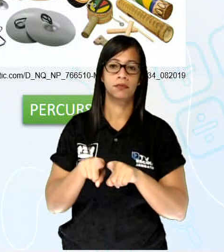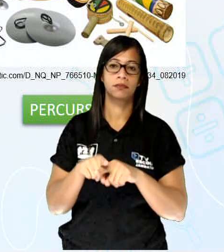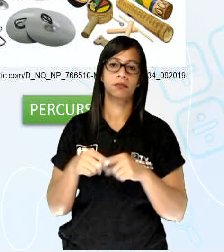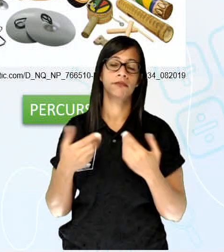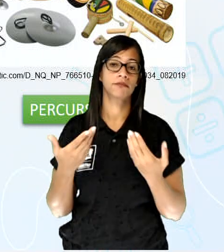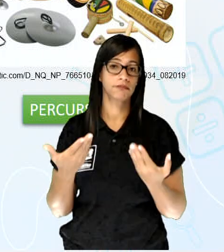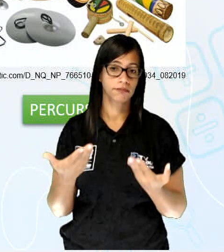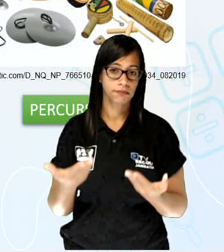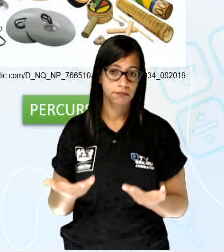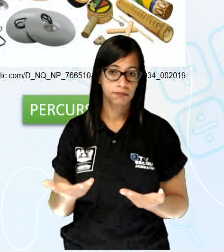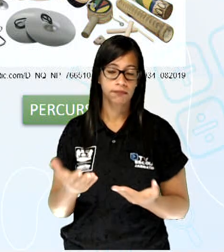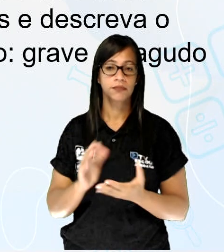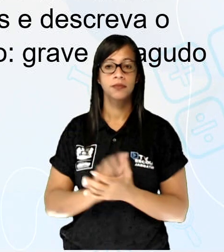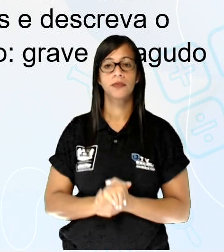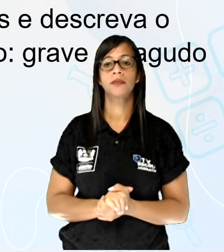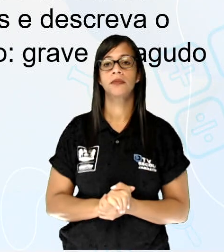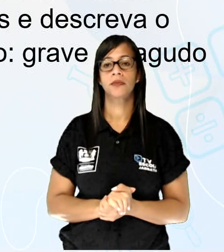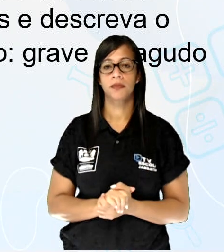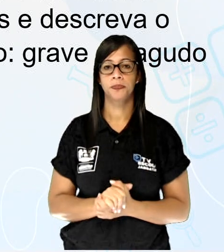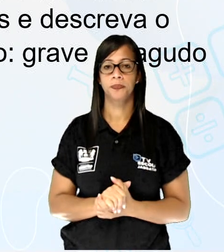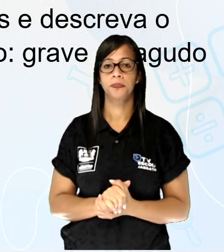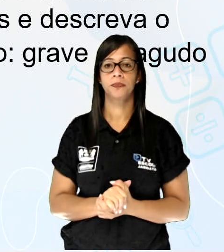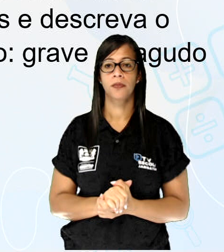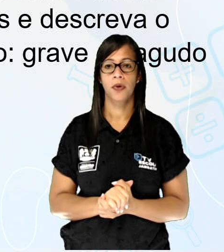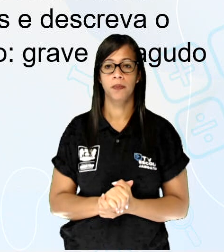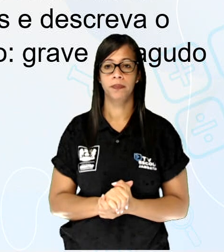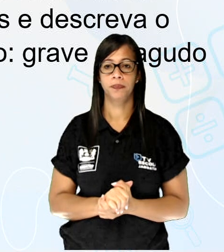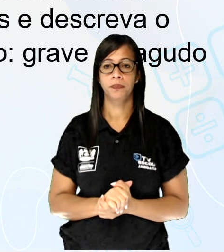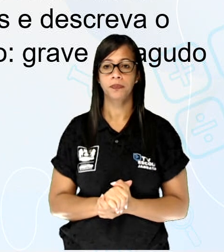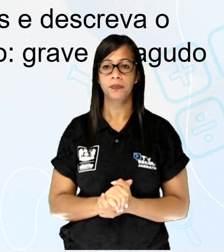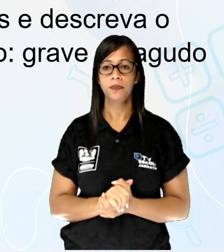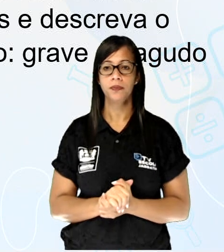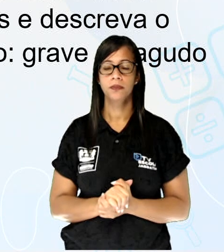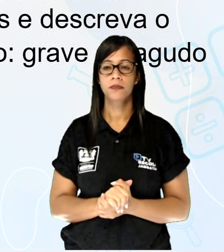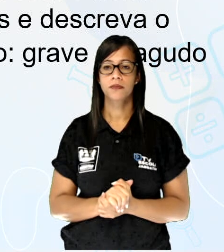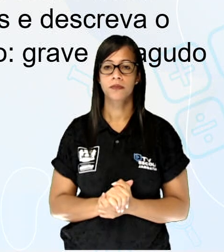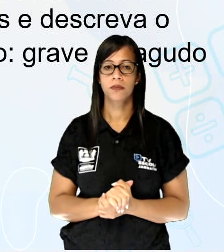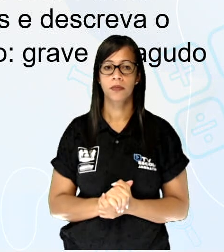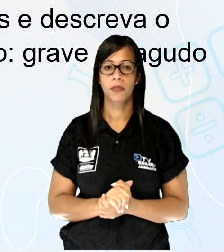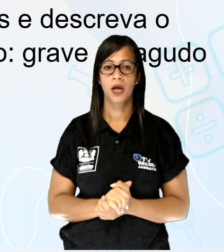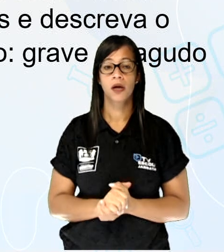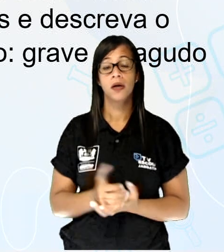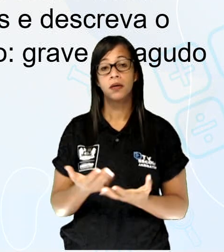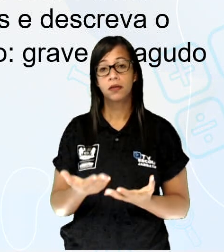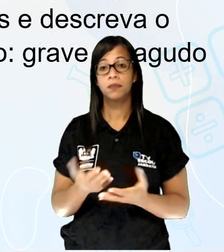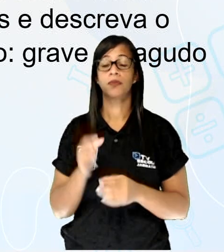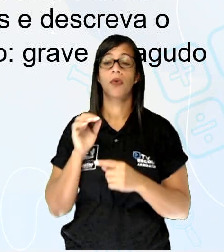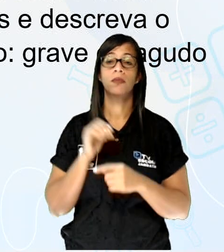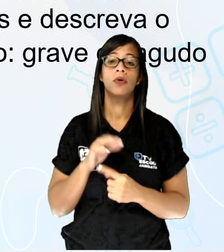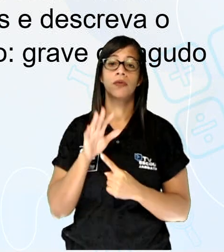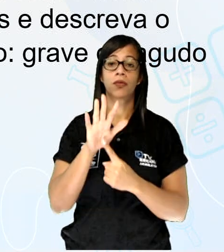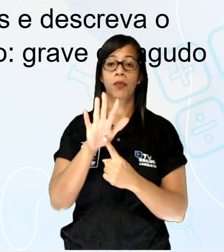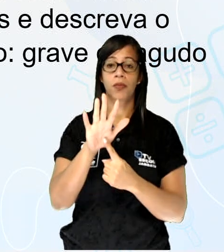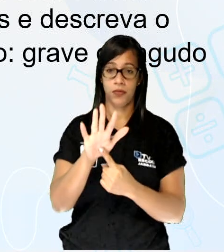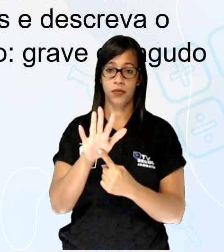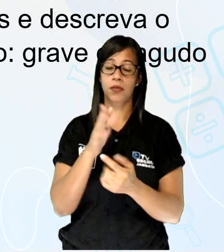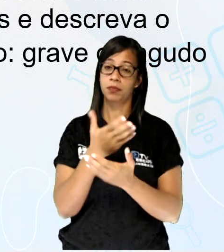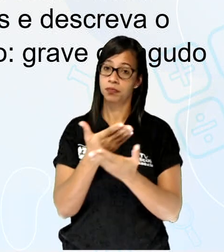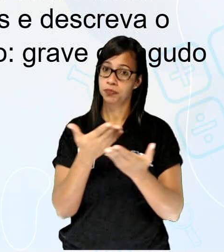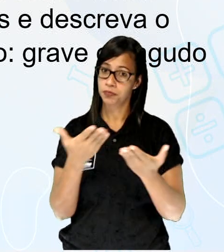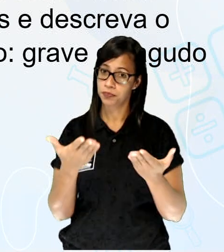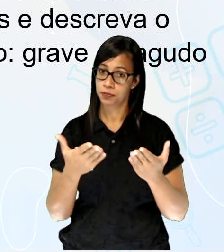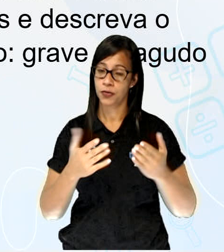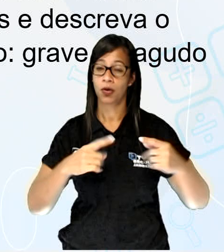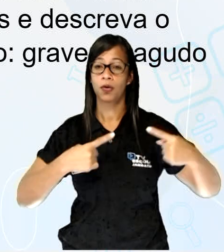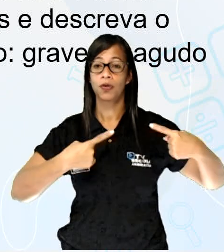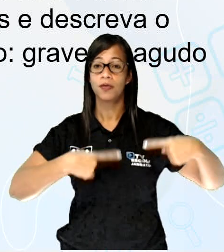instrumento ele emita um som. E aí, eu vou colocar para vocês agora o desafio, né? É hora de